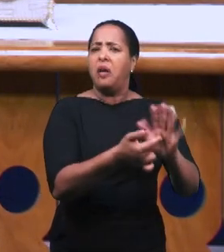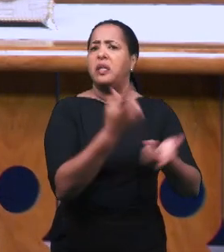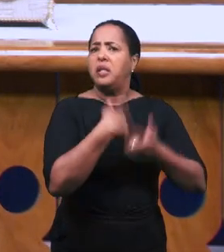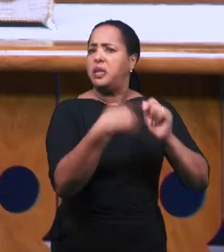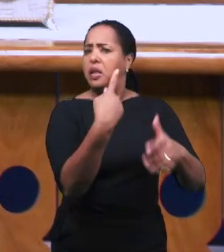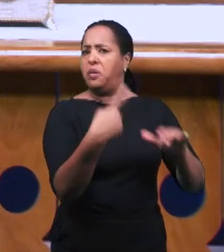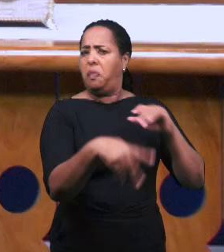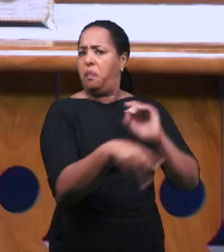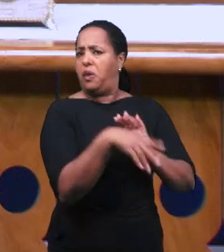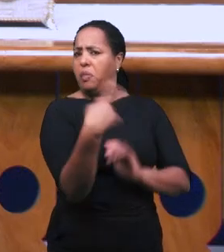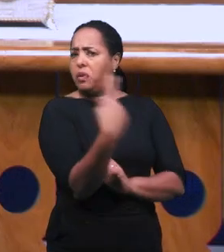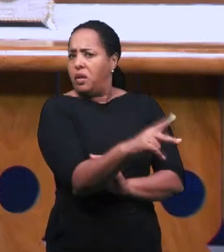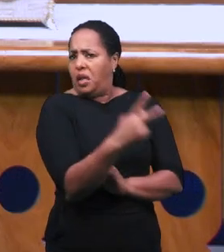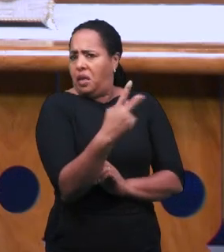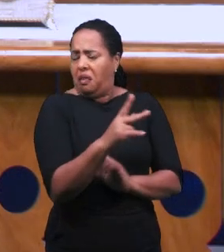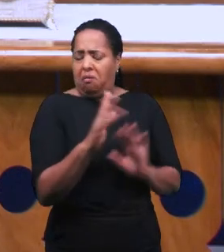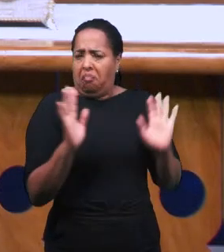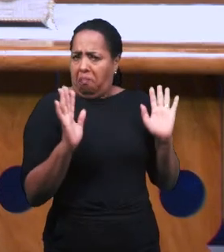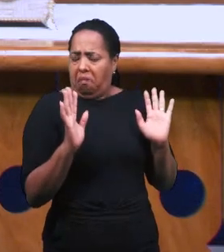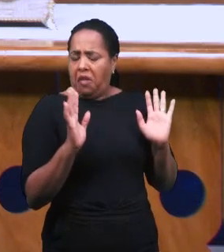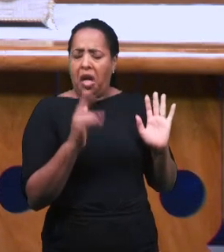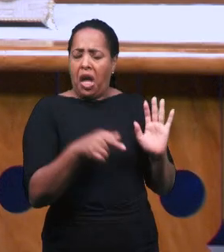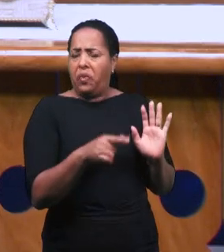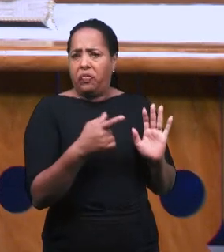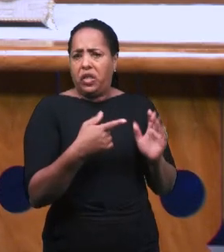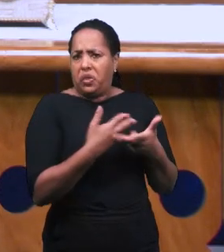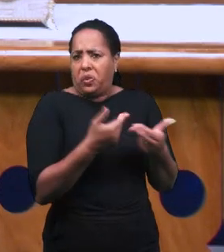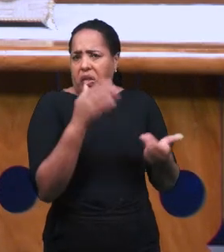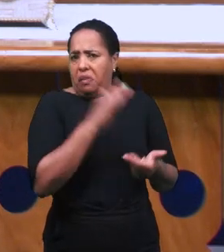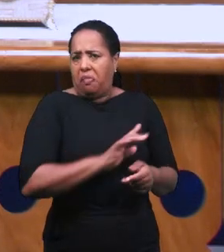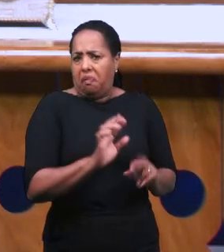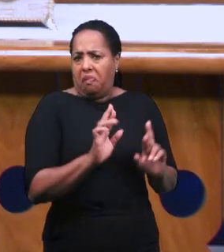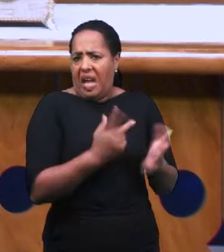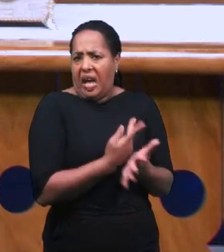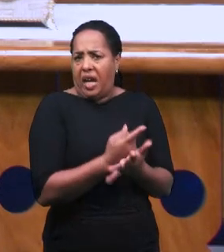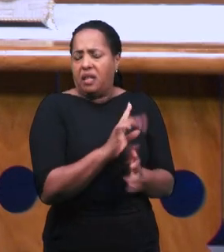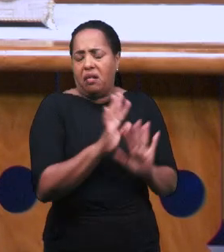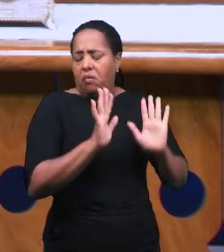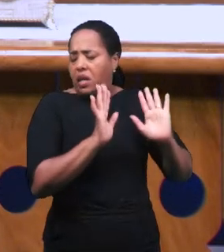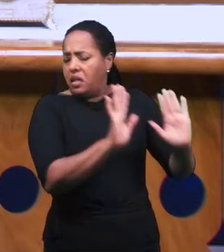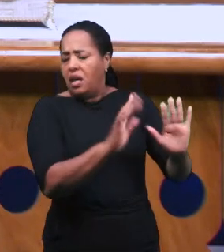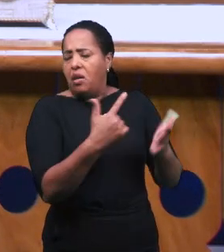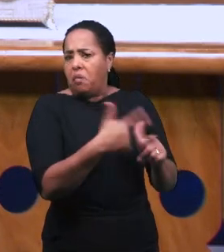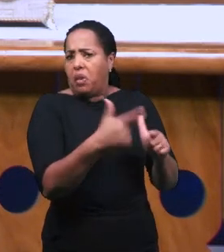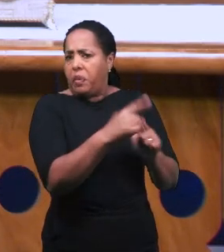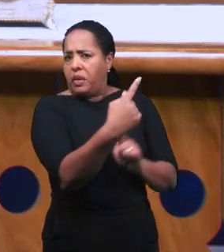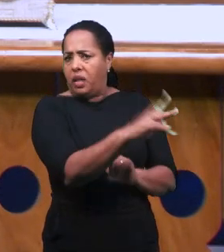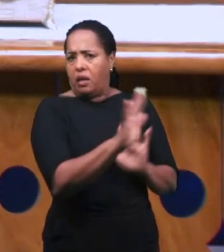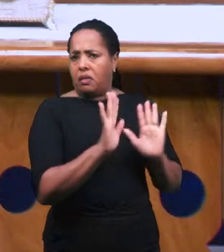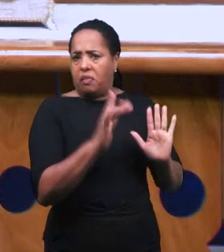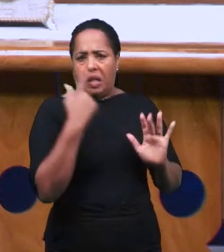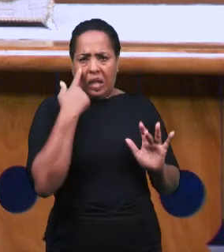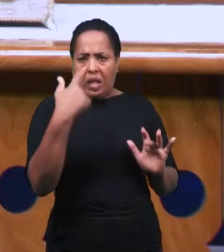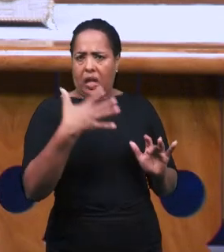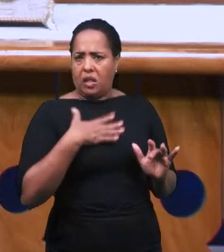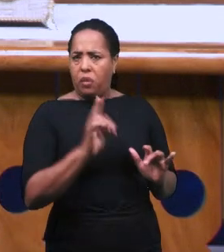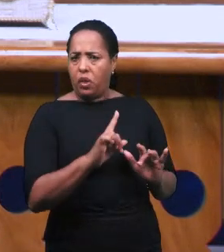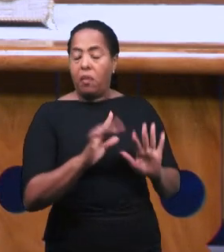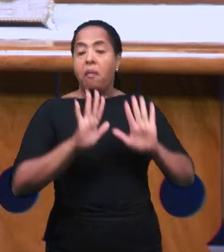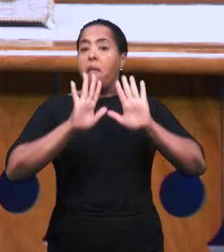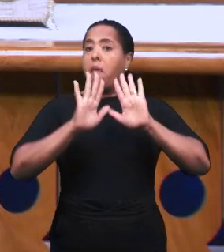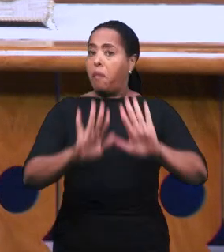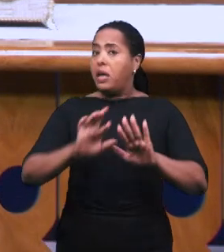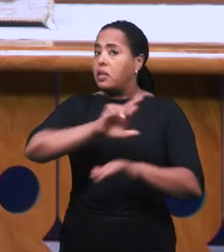Cada um faz uma igreja e põe o nome que ele quiser. Nós temos também nome até para endereço. Mas não é isso que o Senhor tem